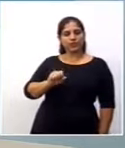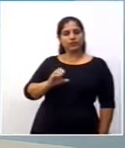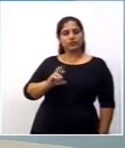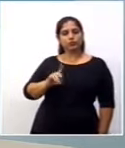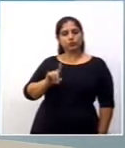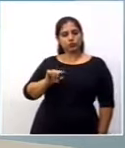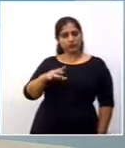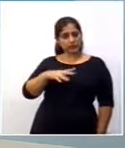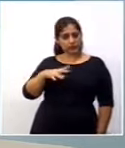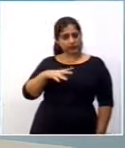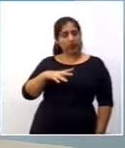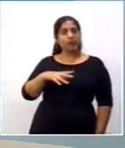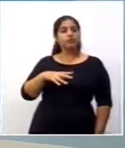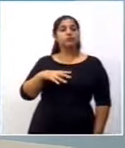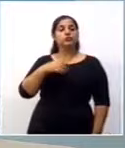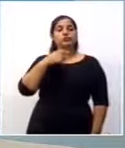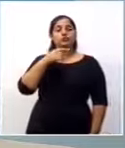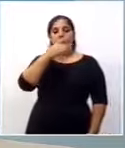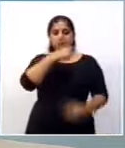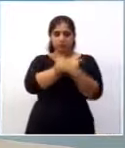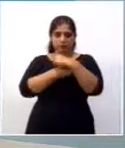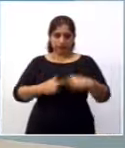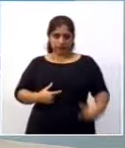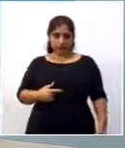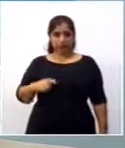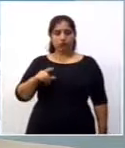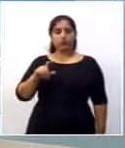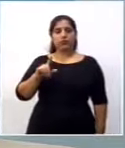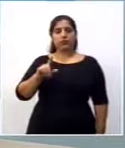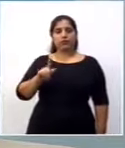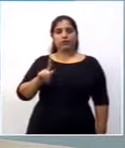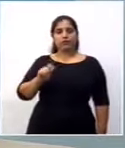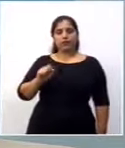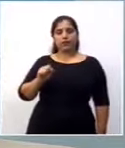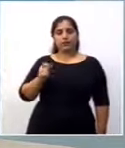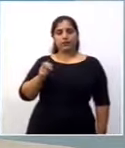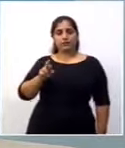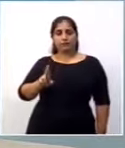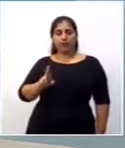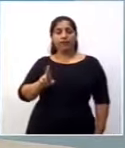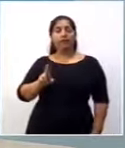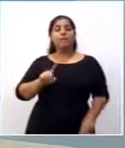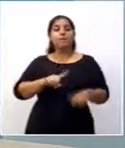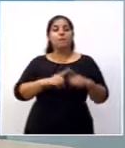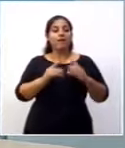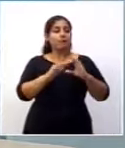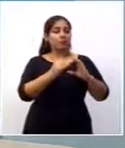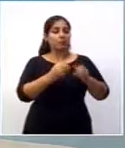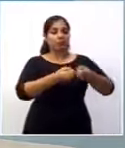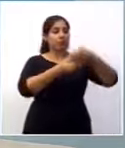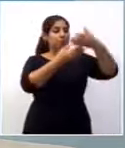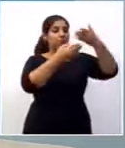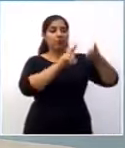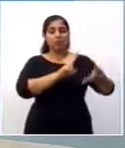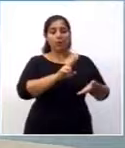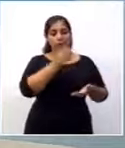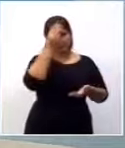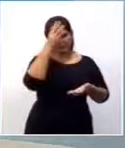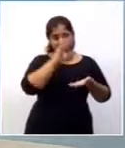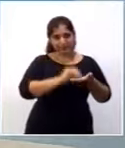Vaz. Nós não conseguimos pegar o nome do aluno porque subiu muito rápido, né, por conta do chat, mas obrigada